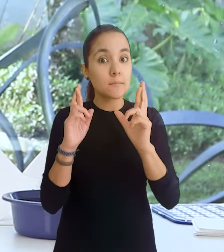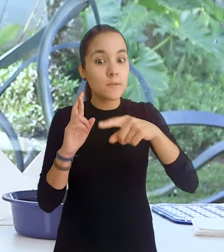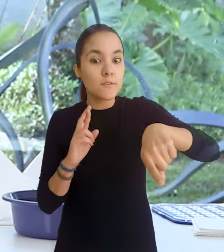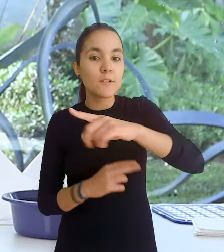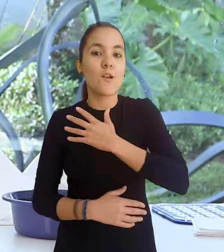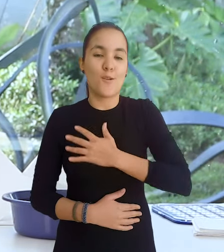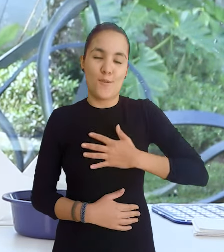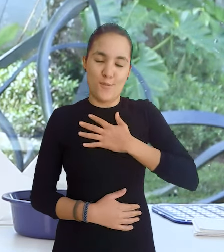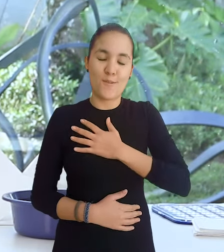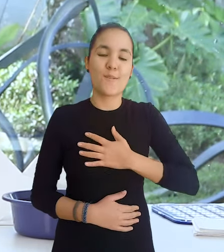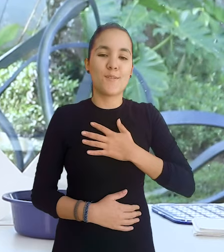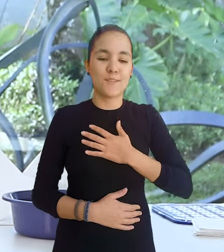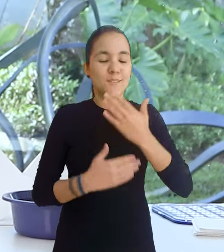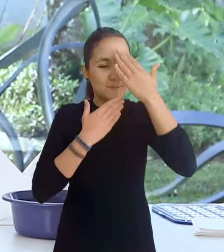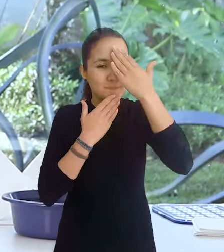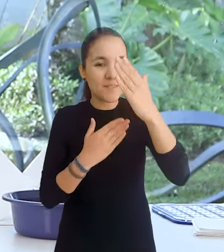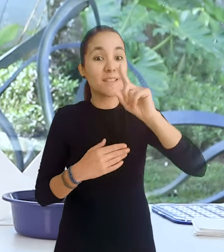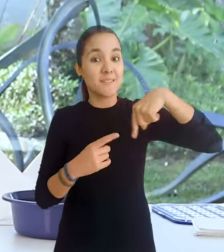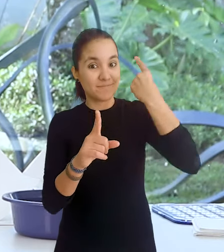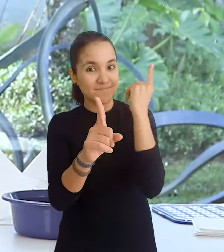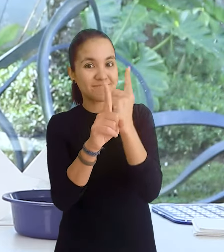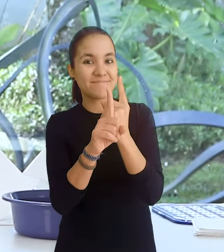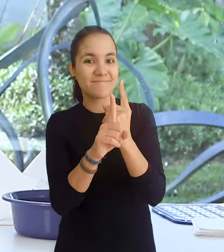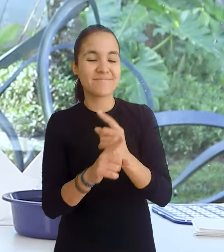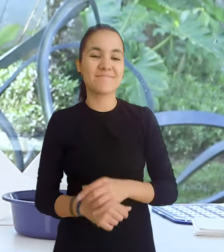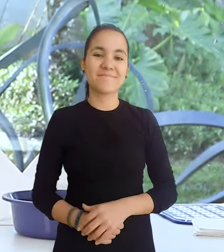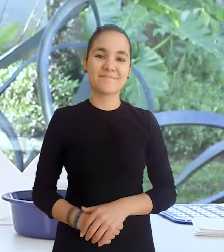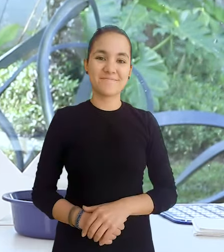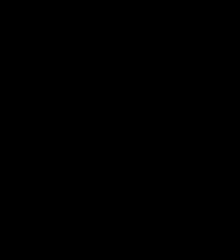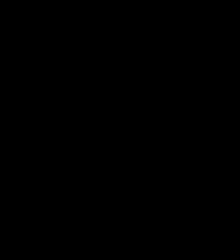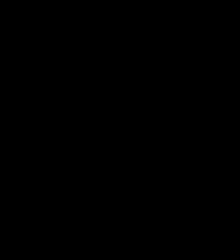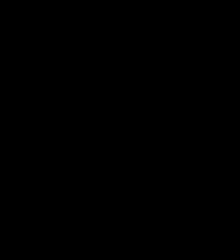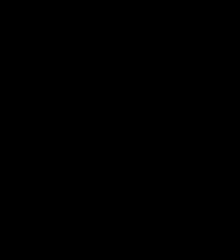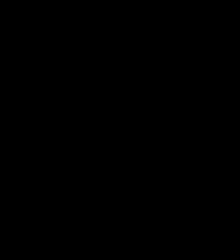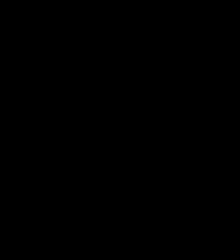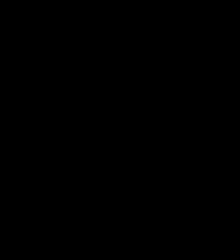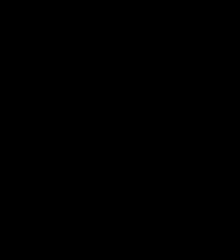tá bom? Espero que vocês tenham gostado, obrigada e até a próxima!